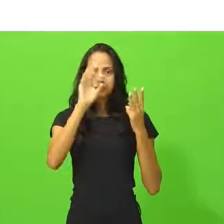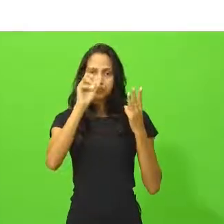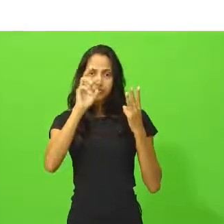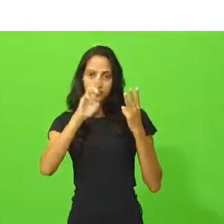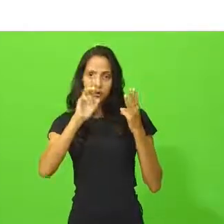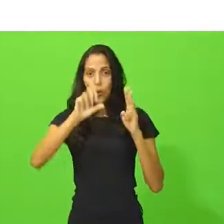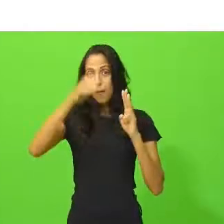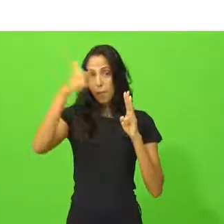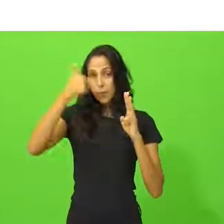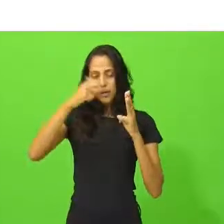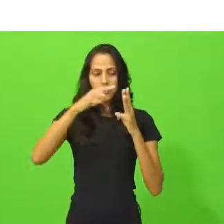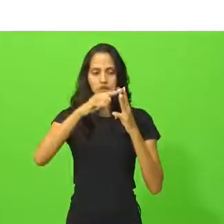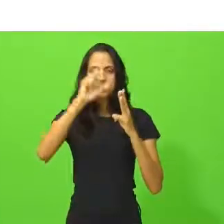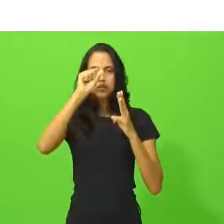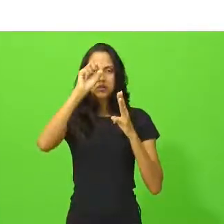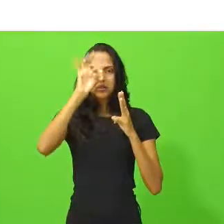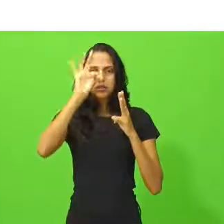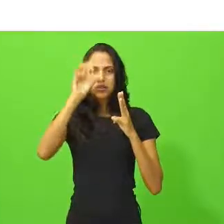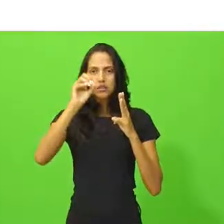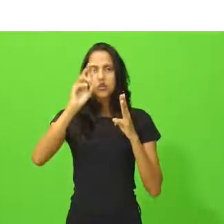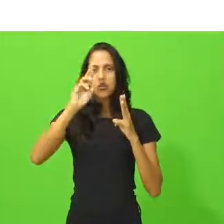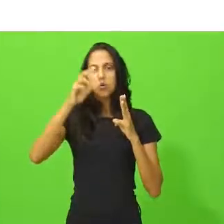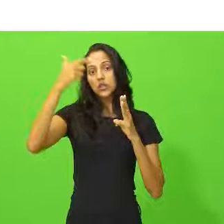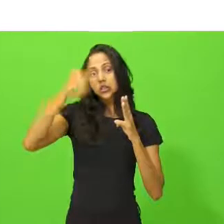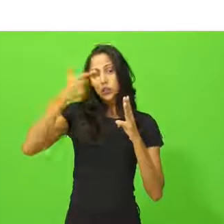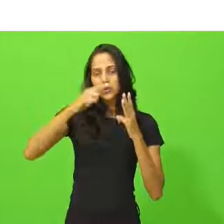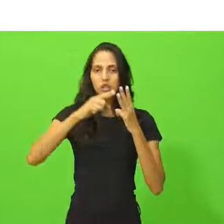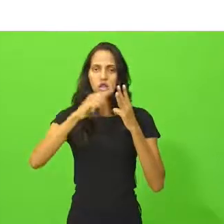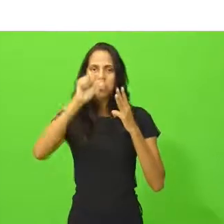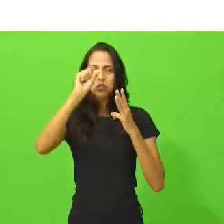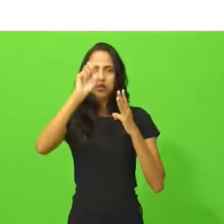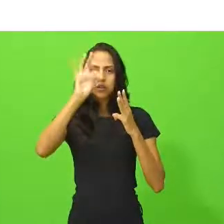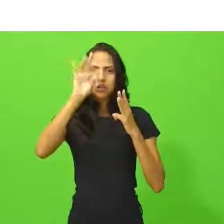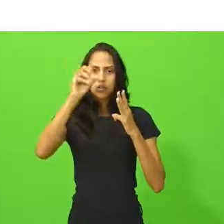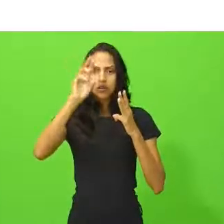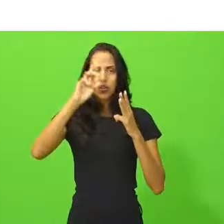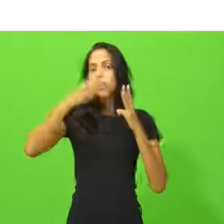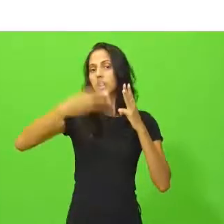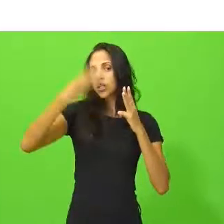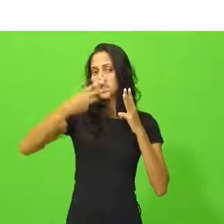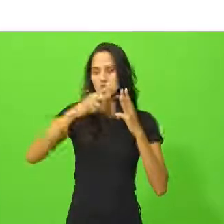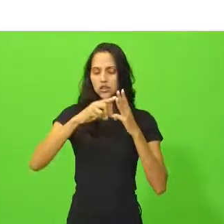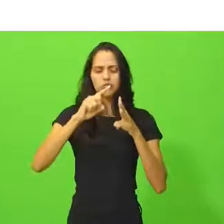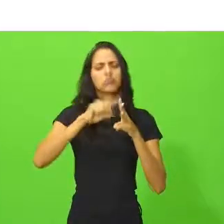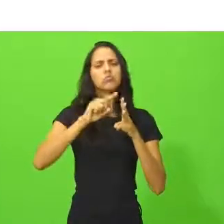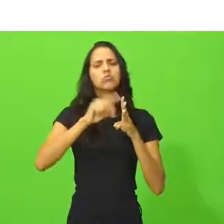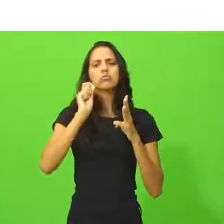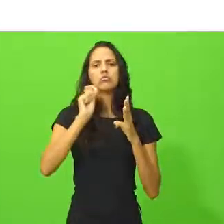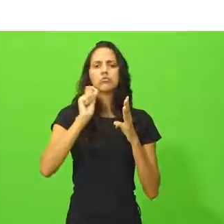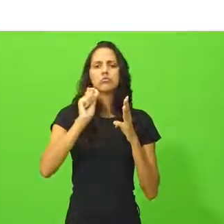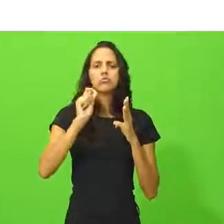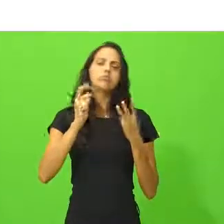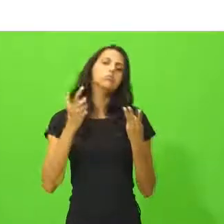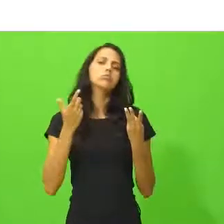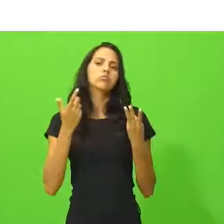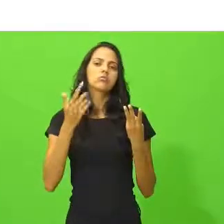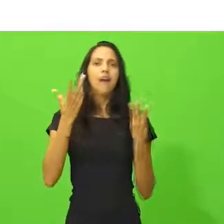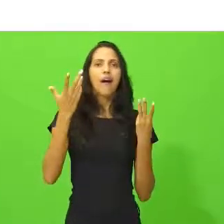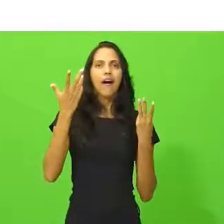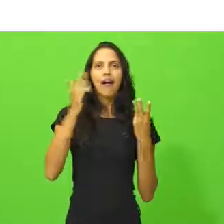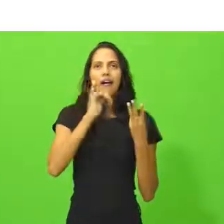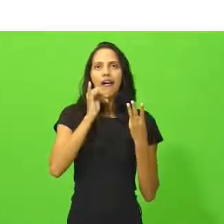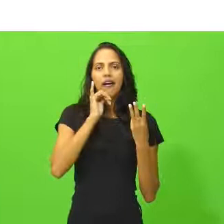primário, setor secundário e setor terciário. Setor primário. está relacionado